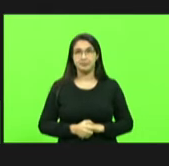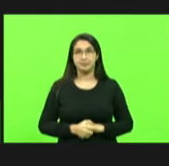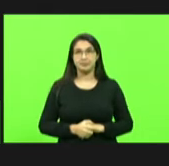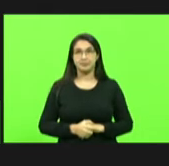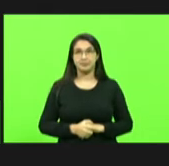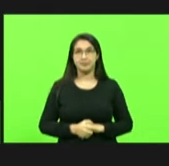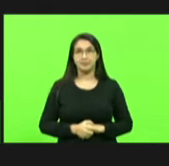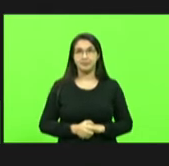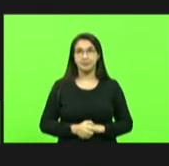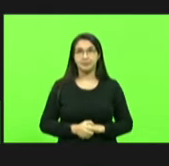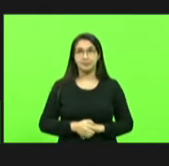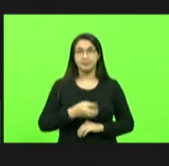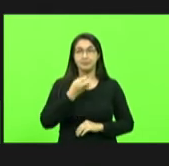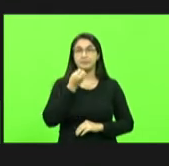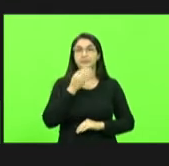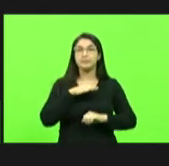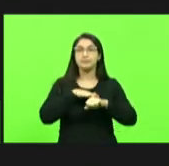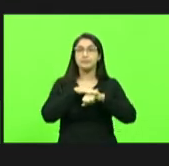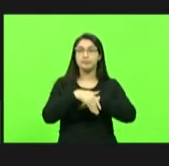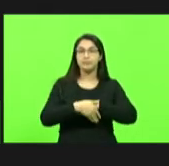Boa noite.